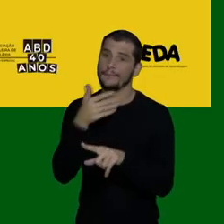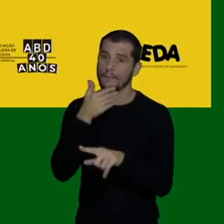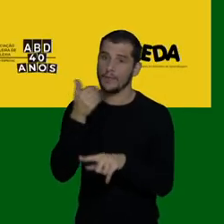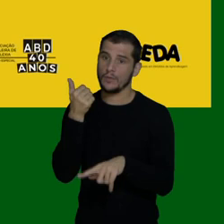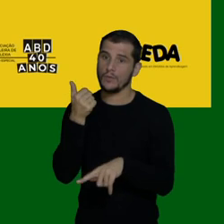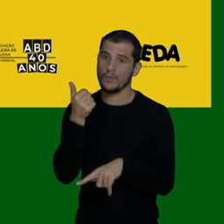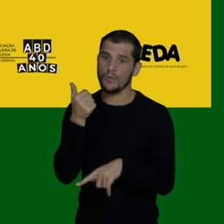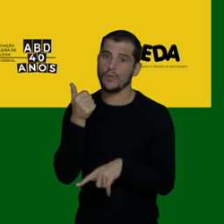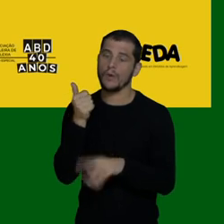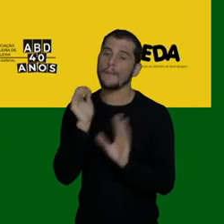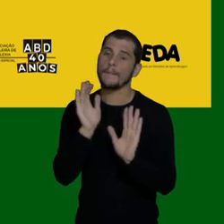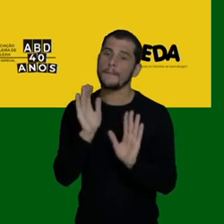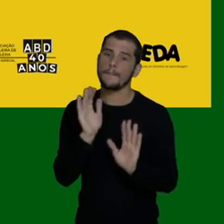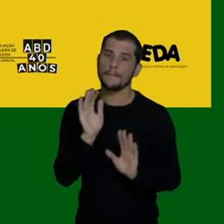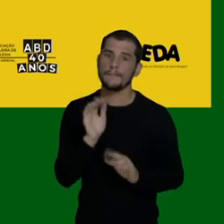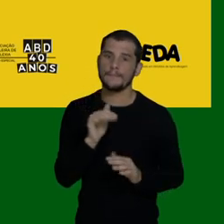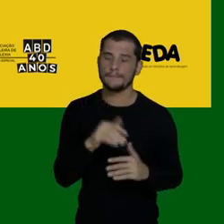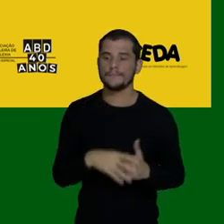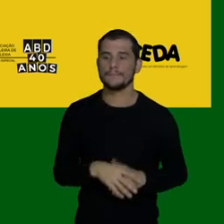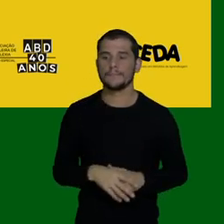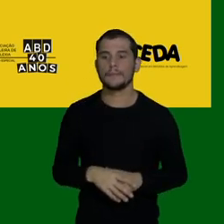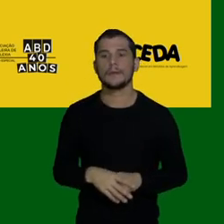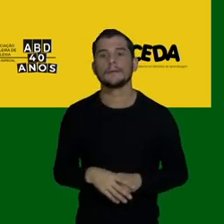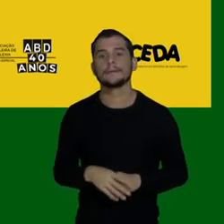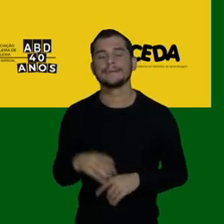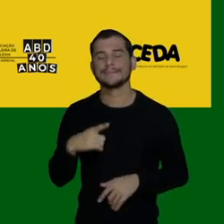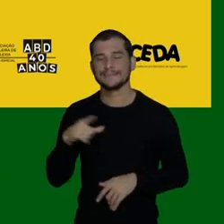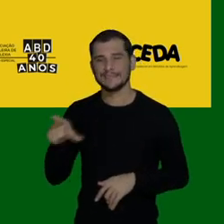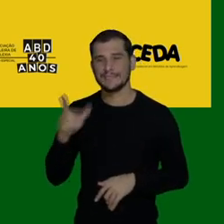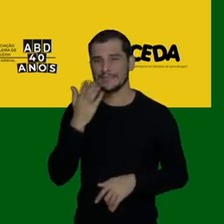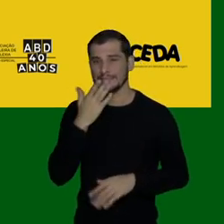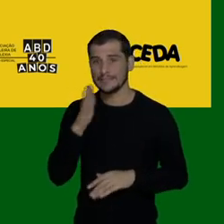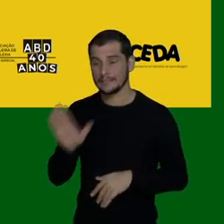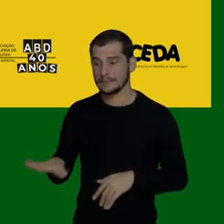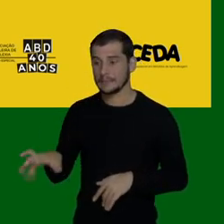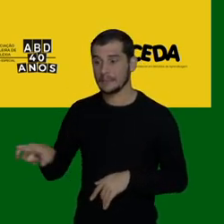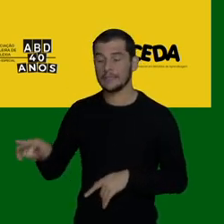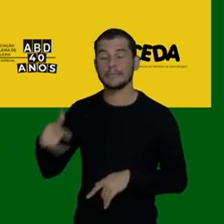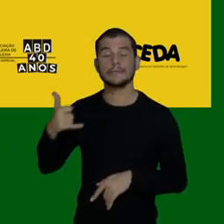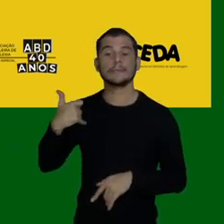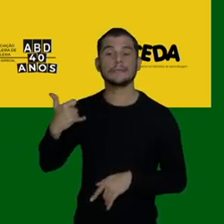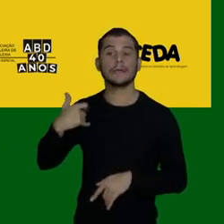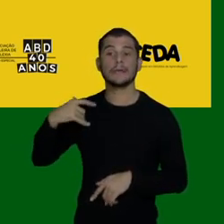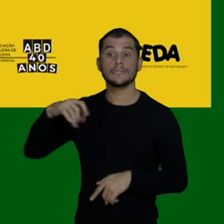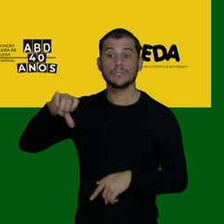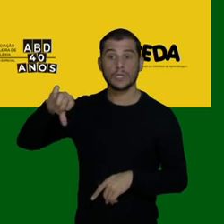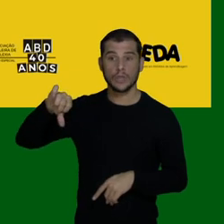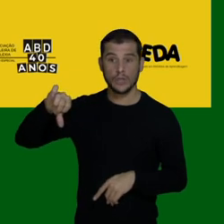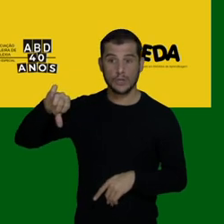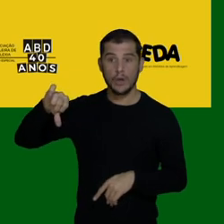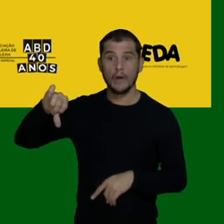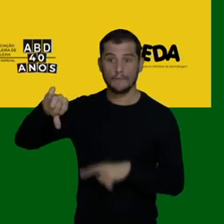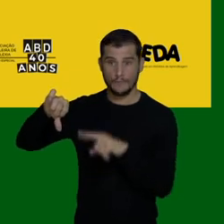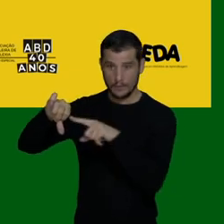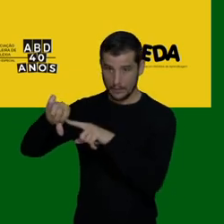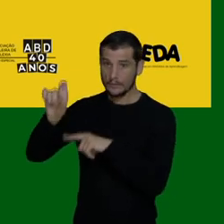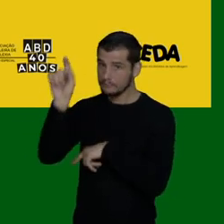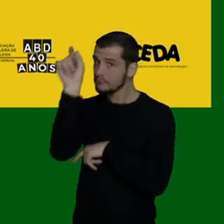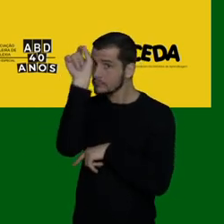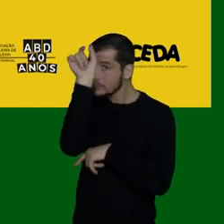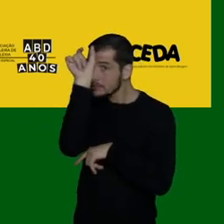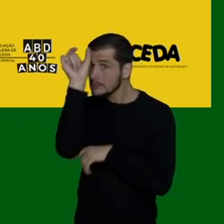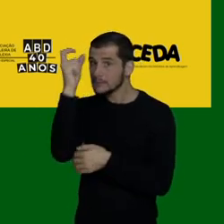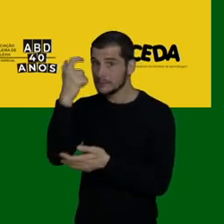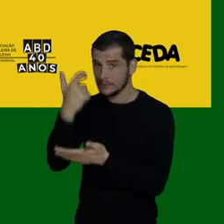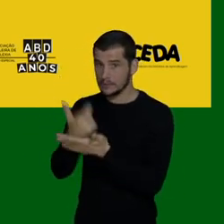fala aqui um garoto de 9 anos esse é disléxico né ã Era uma vez uma mãe que